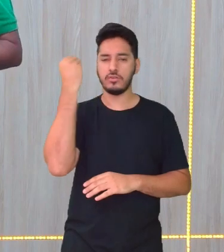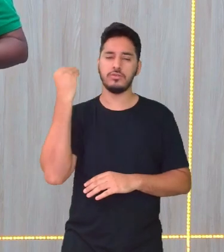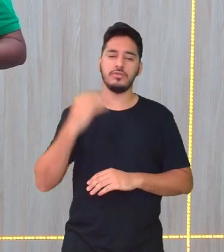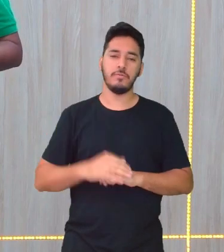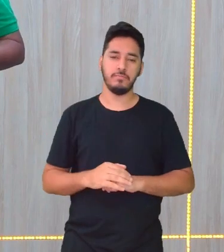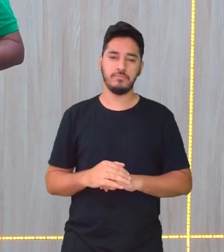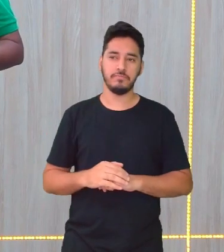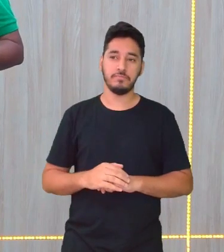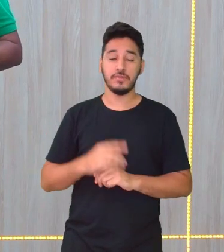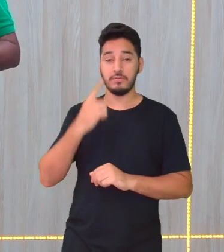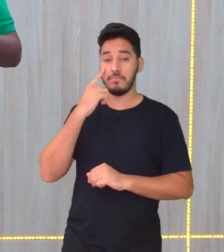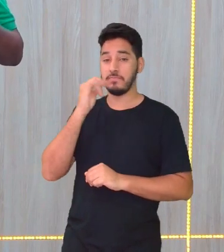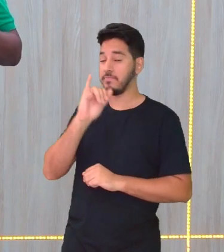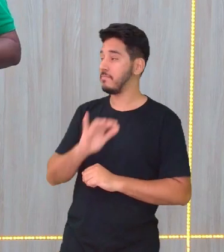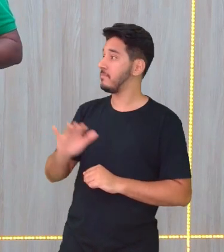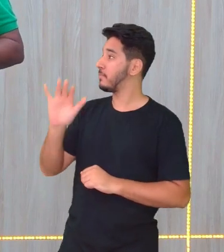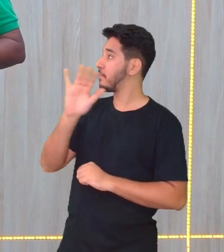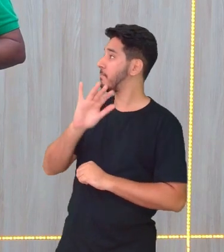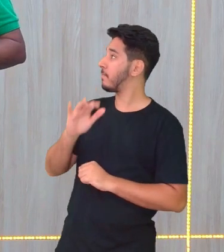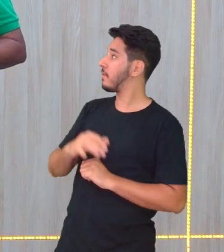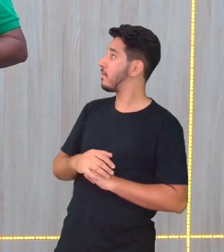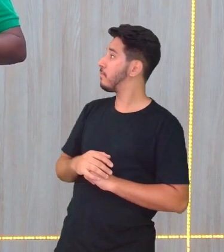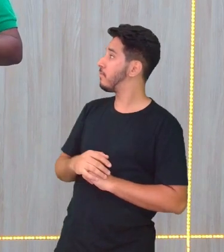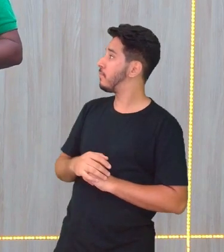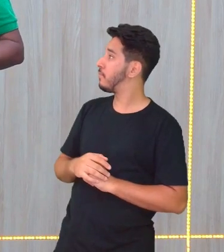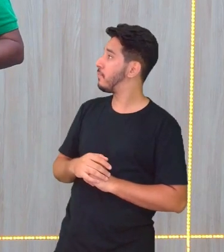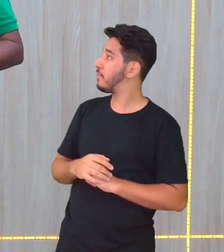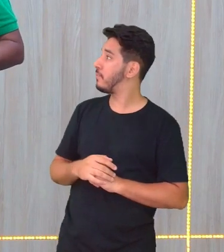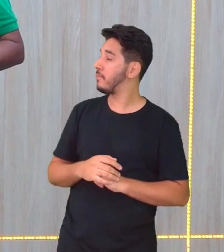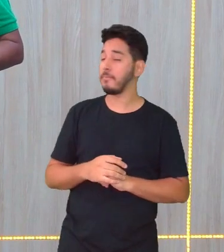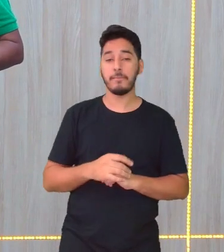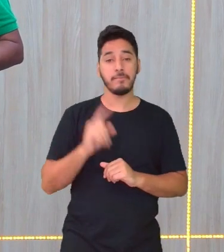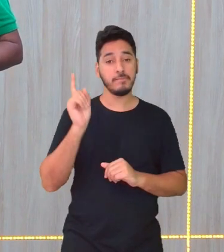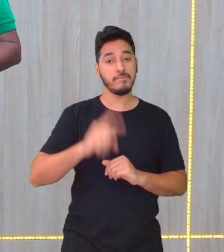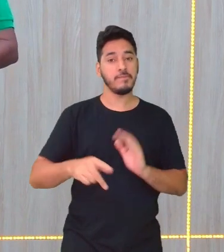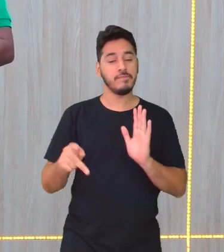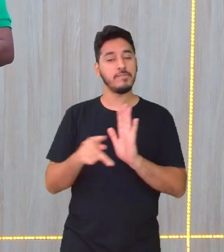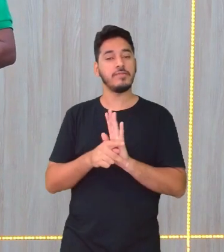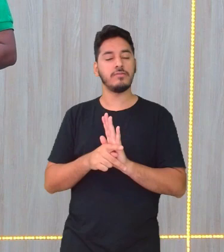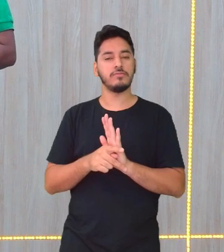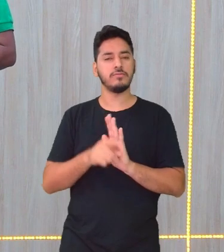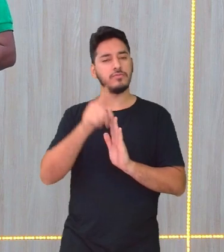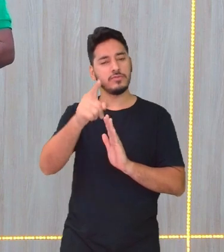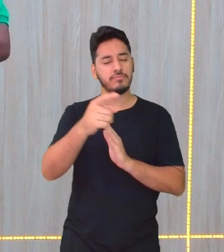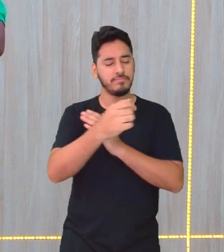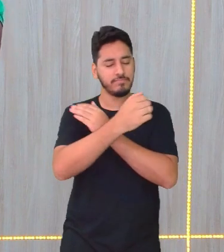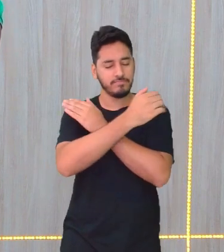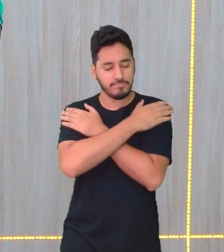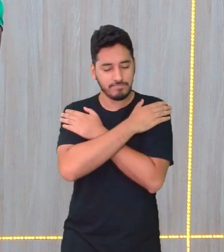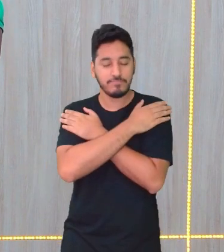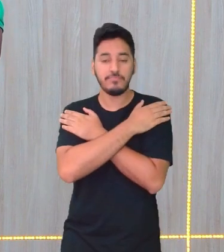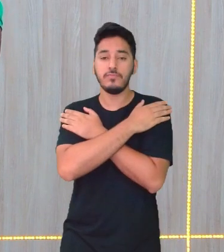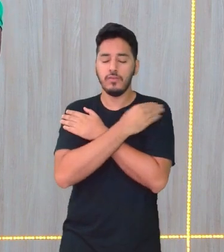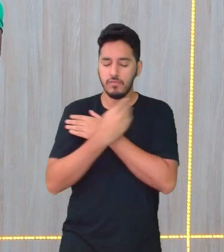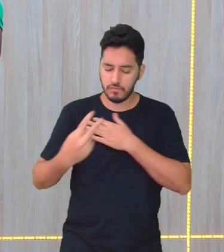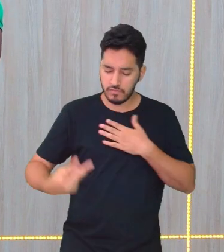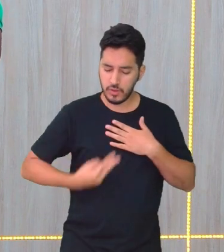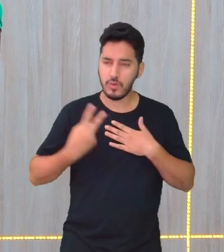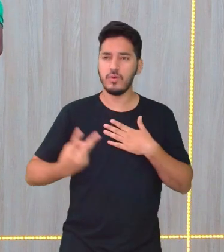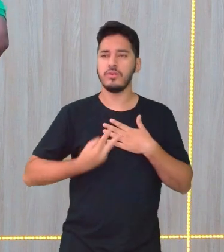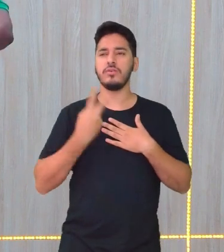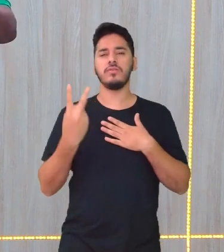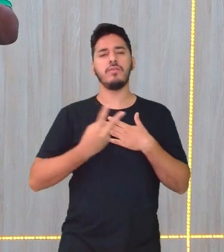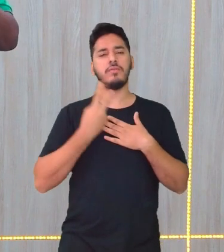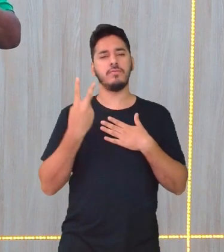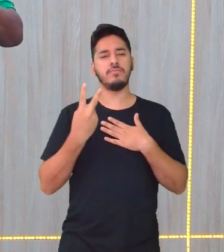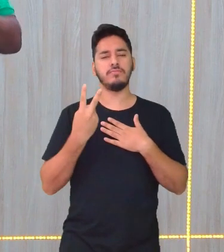essa imagem aí que eu trouxe hoje para apresentar é justamente isso. Se abrace, se valorize, mostre